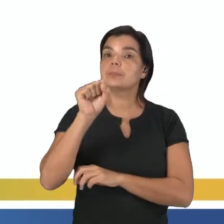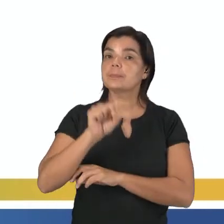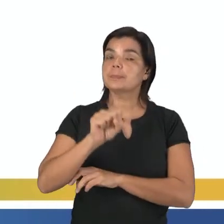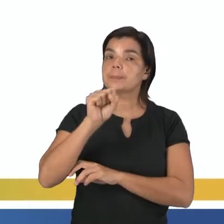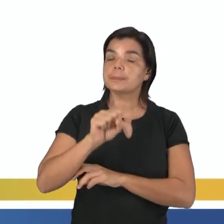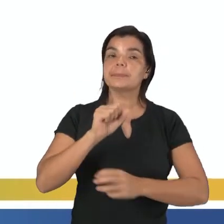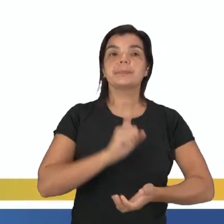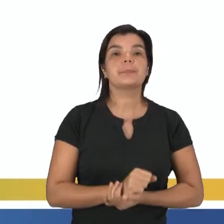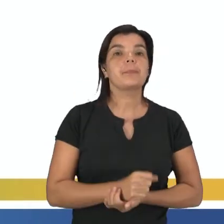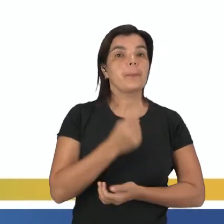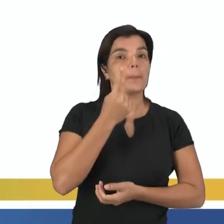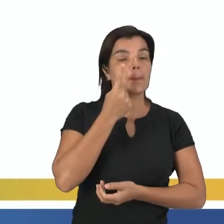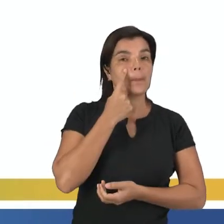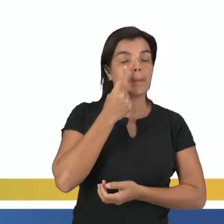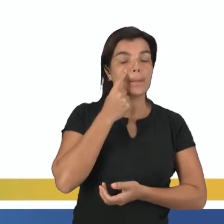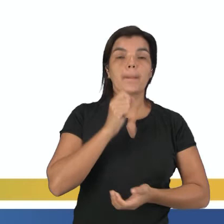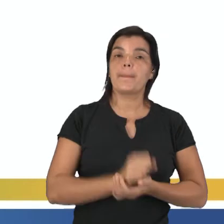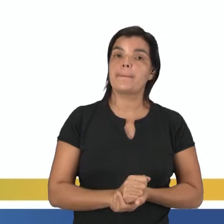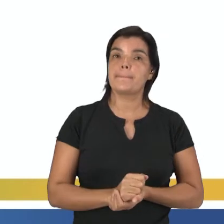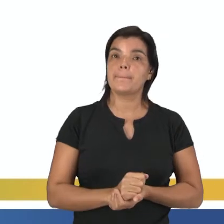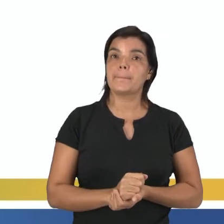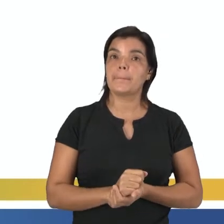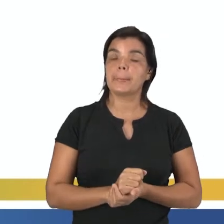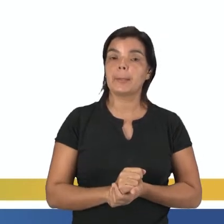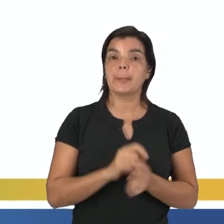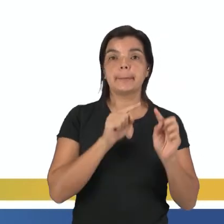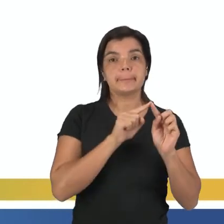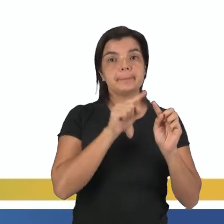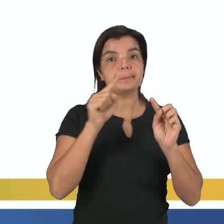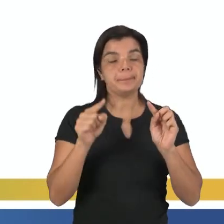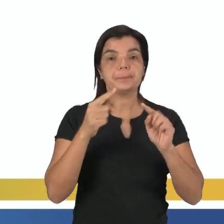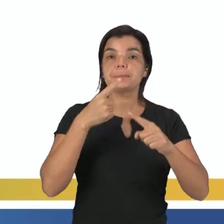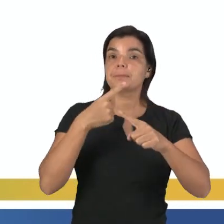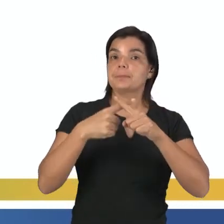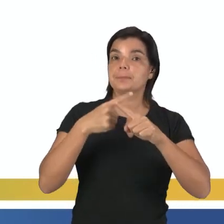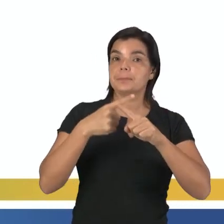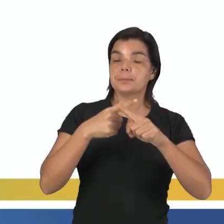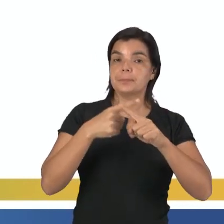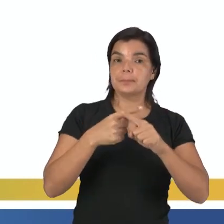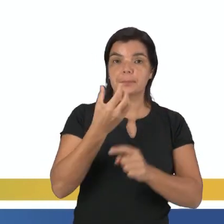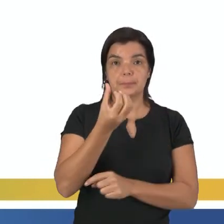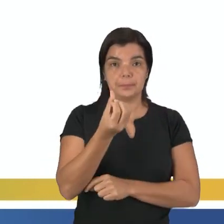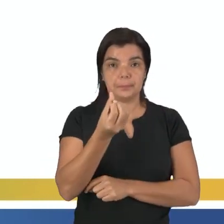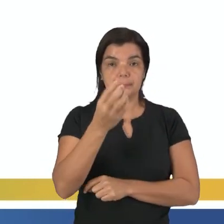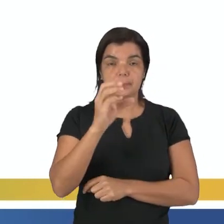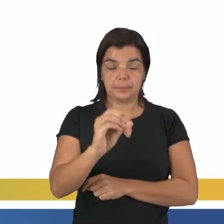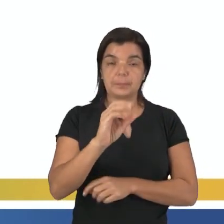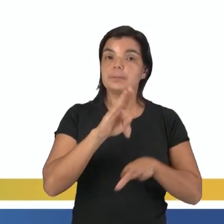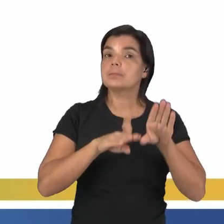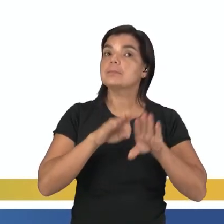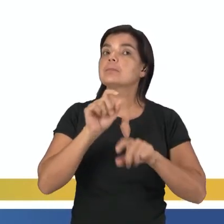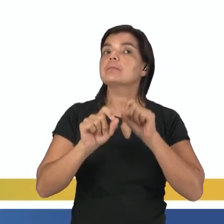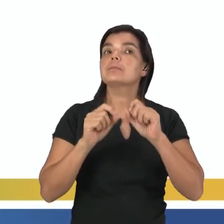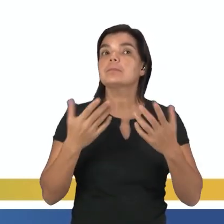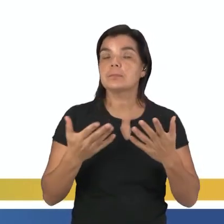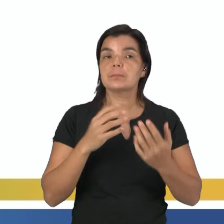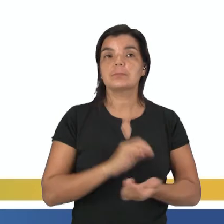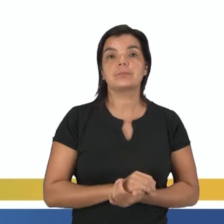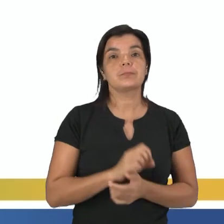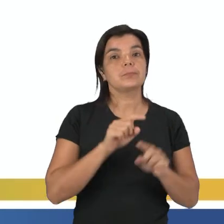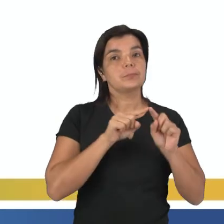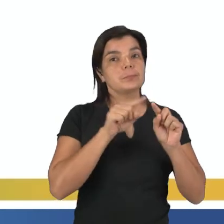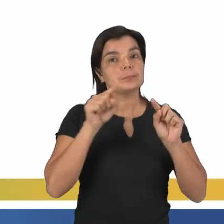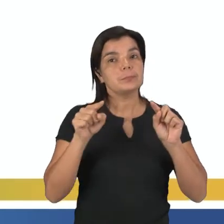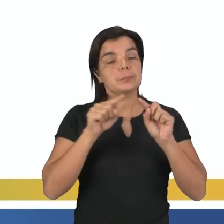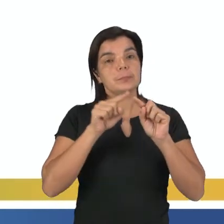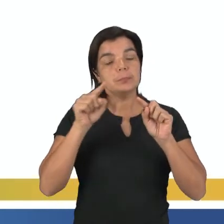segundo. A gente viu que quando eu quero fazer a conversão de um maior para um menor, eu multiplico por 60. Aí vai depender do quê? Quantas